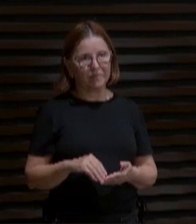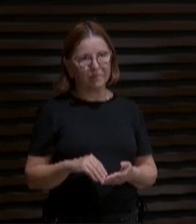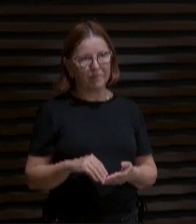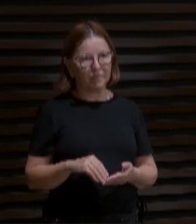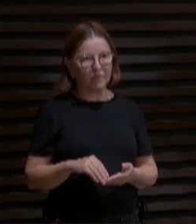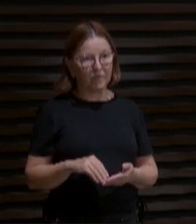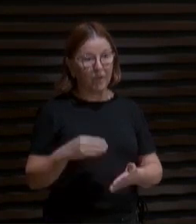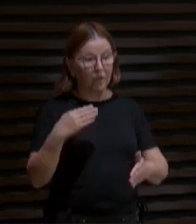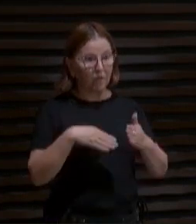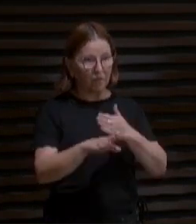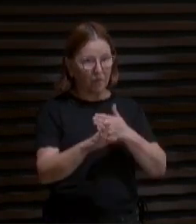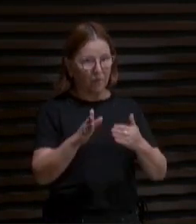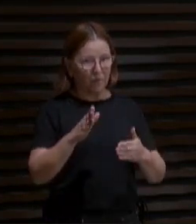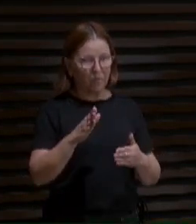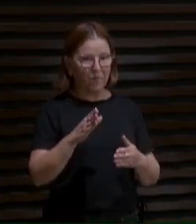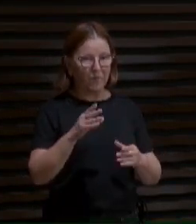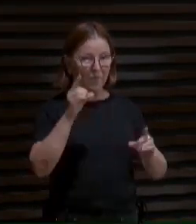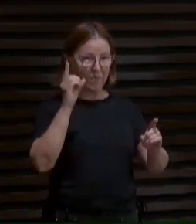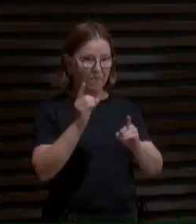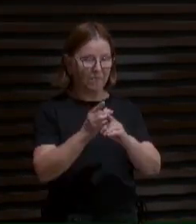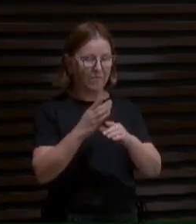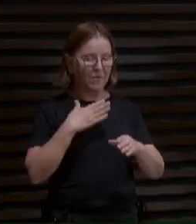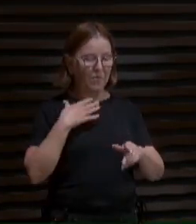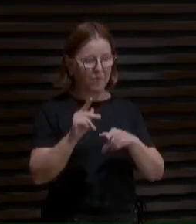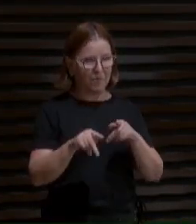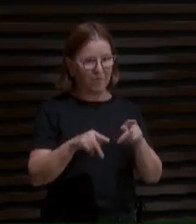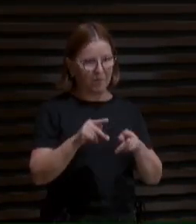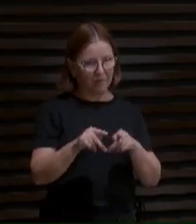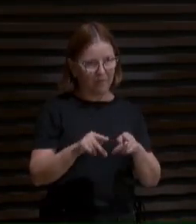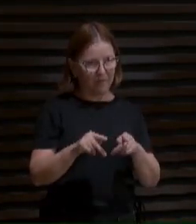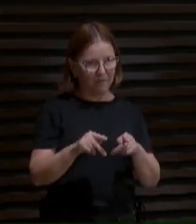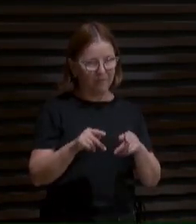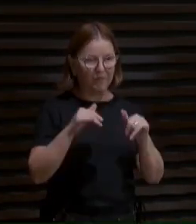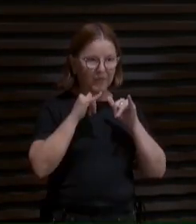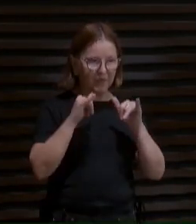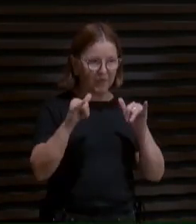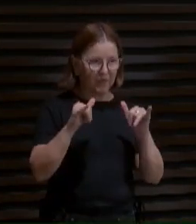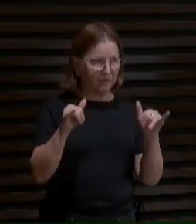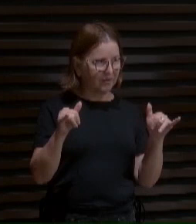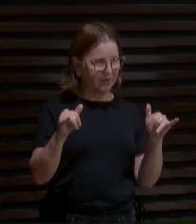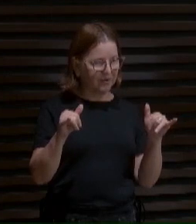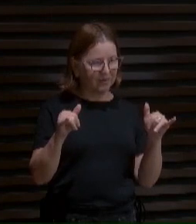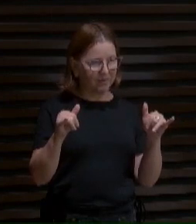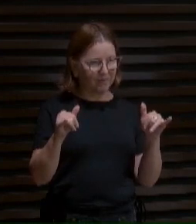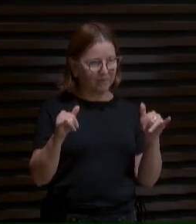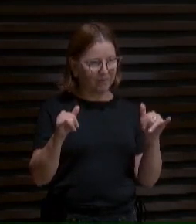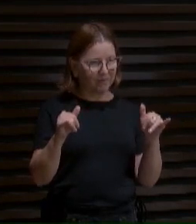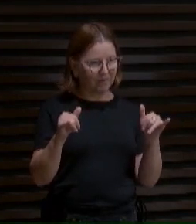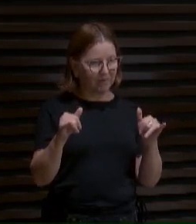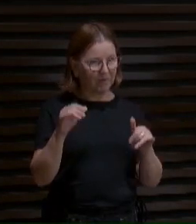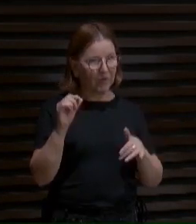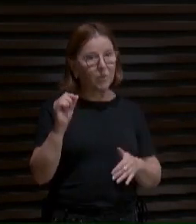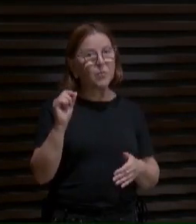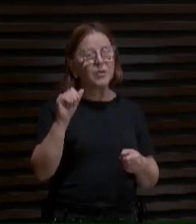vou ao meu povo, vem avisar-te-ei do que fará